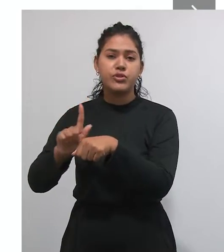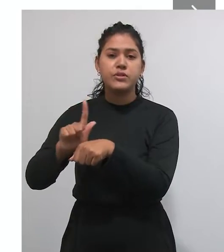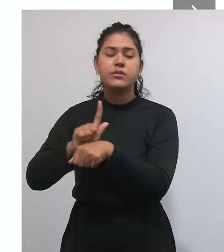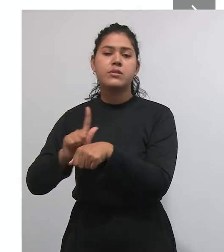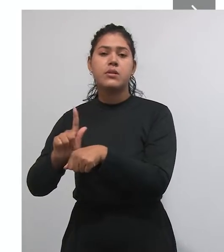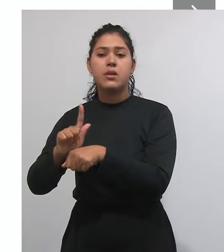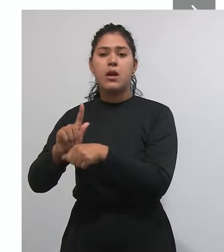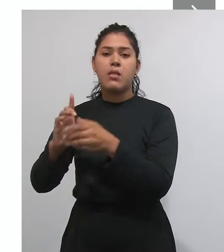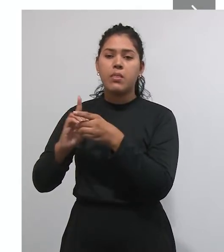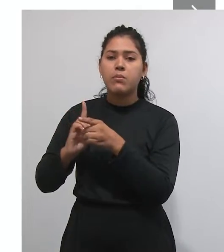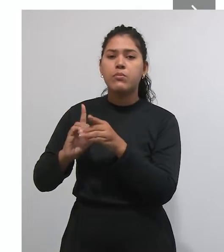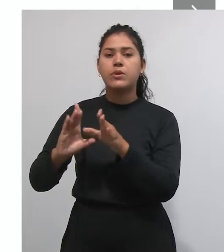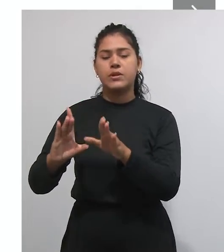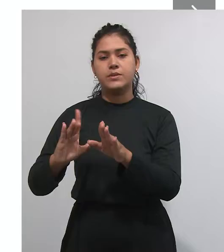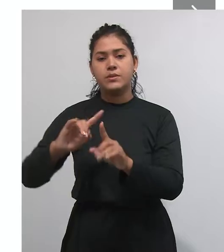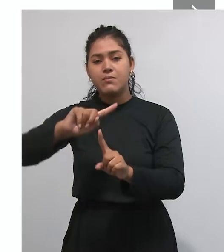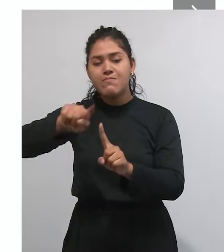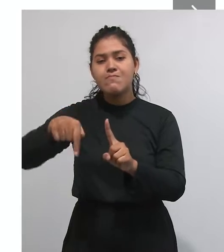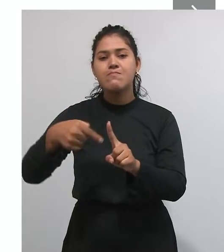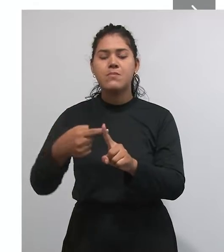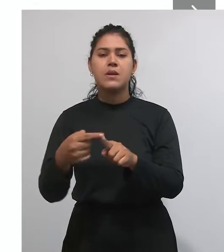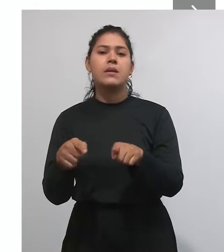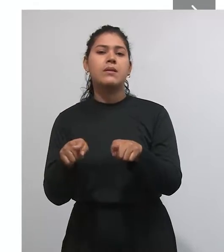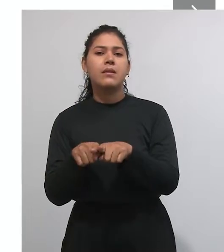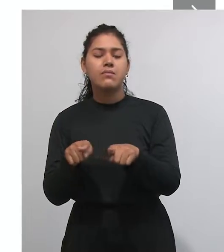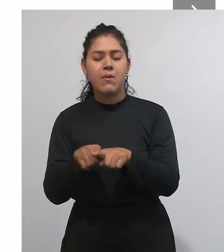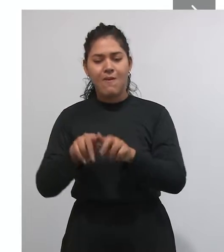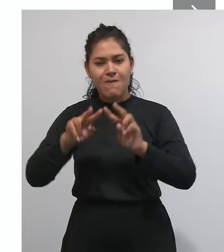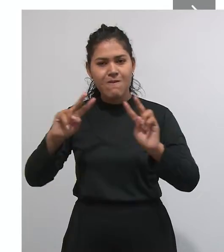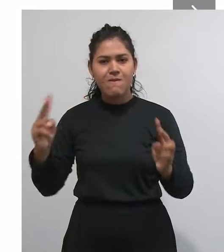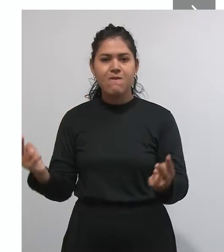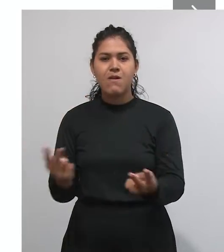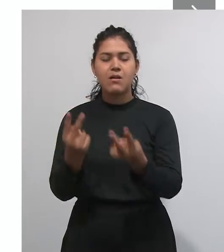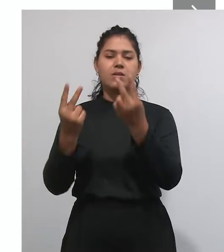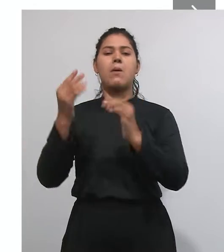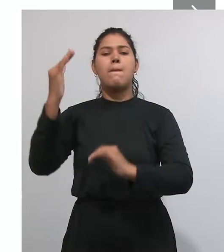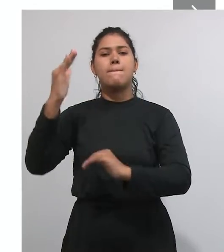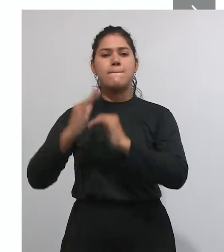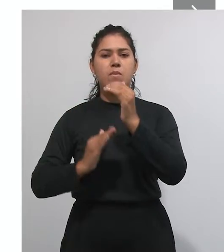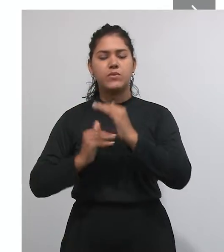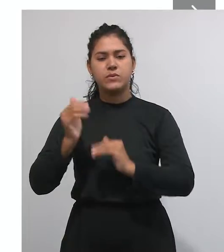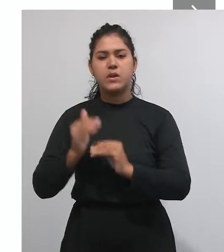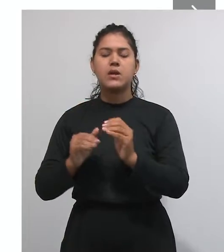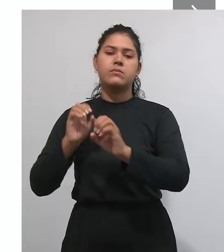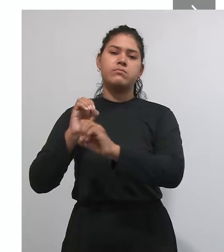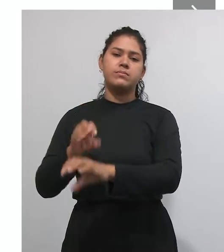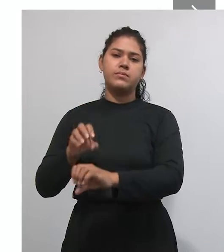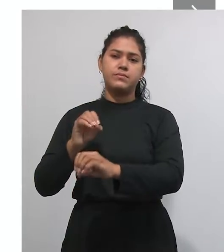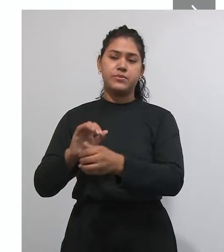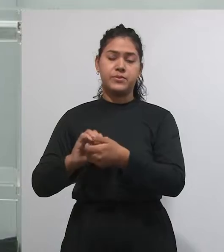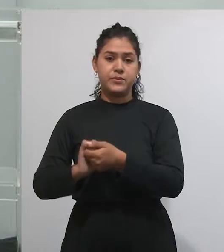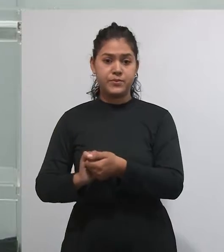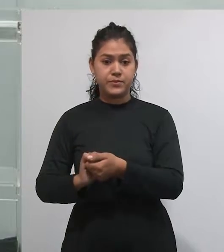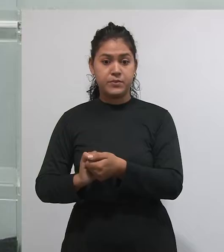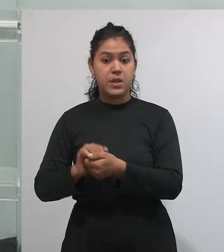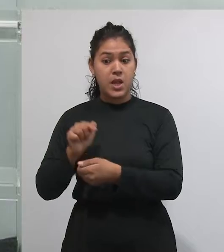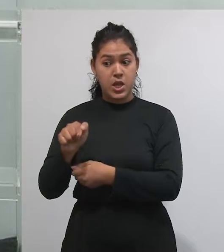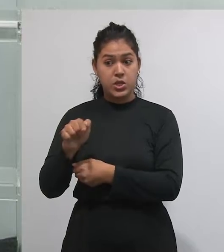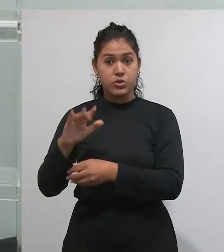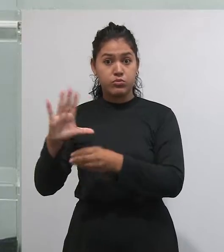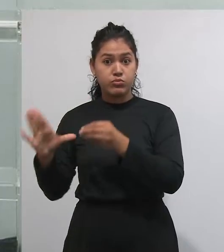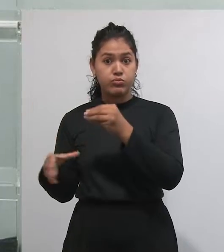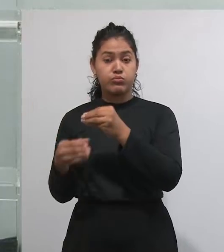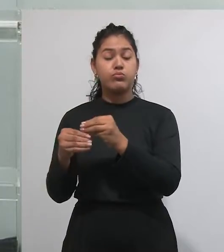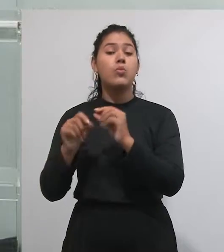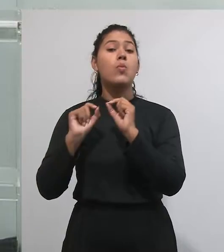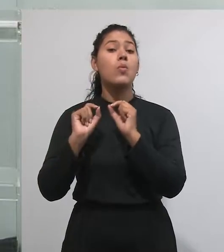democrática e a qualidade e a valorização dos profissionais da educação. Nesse inteirinho é